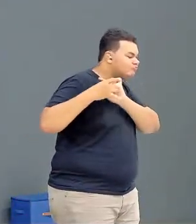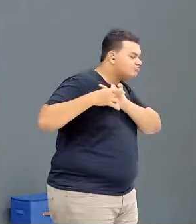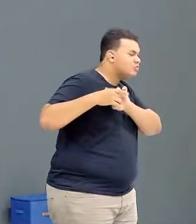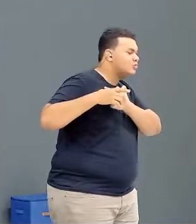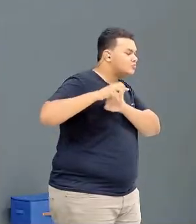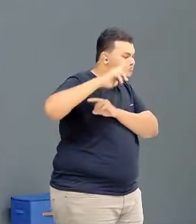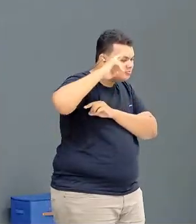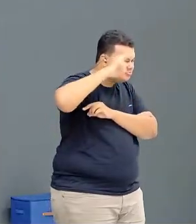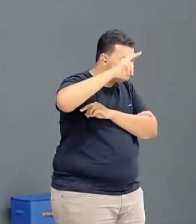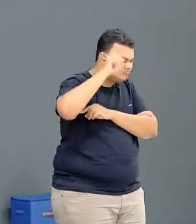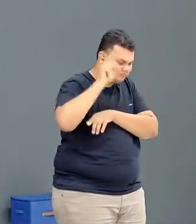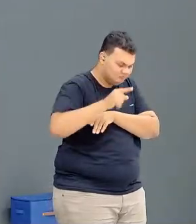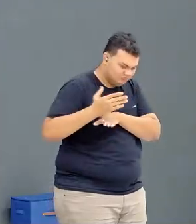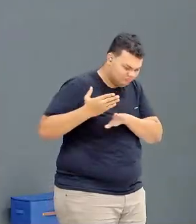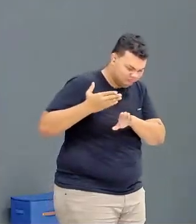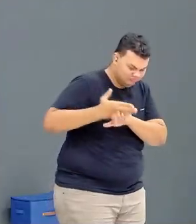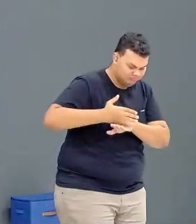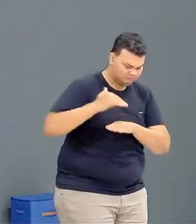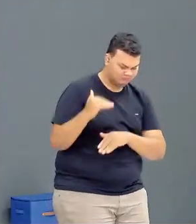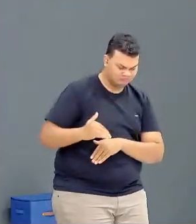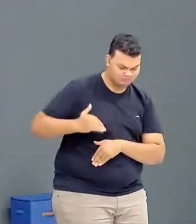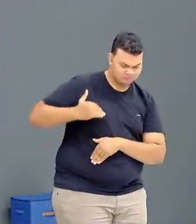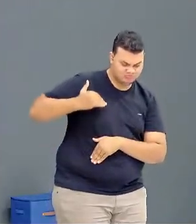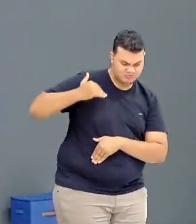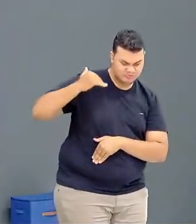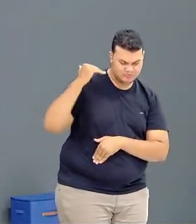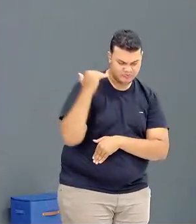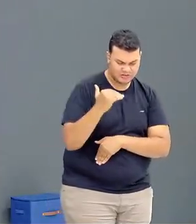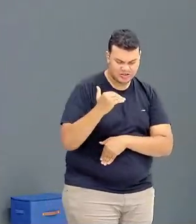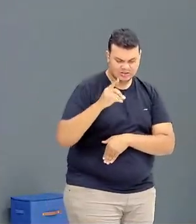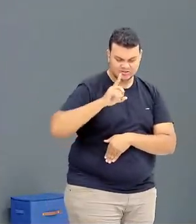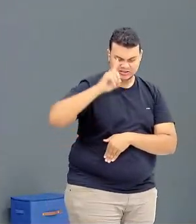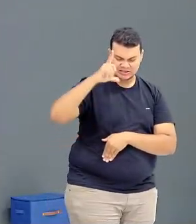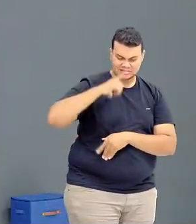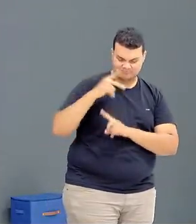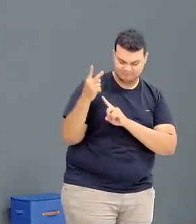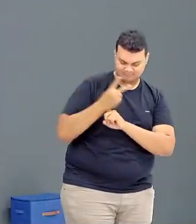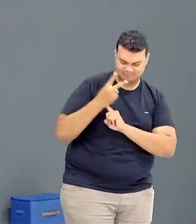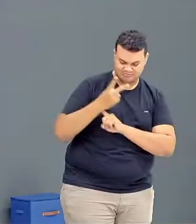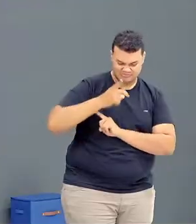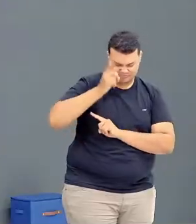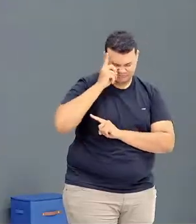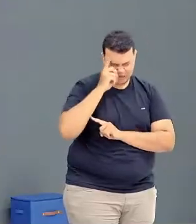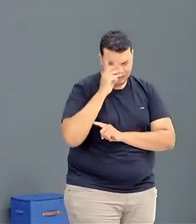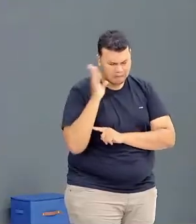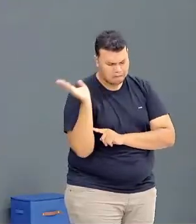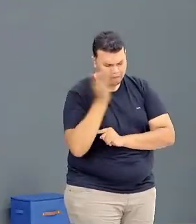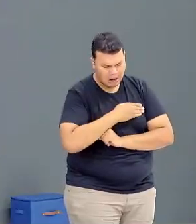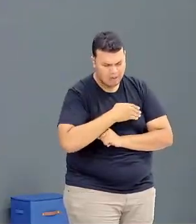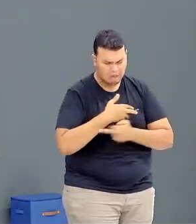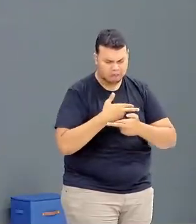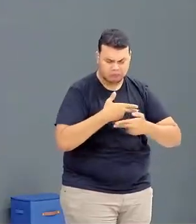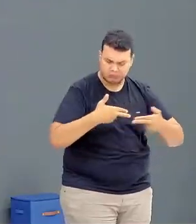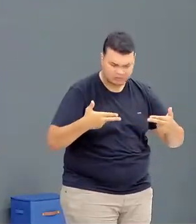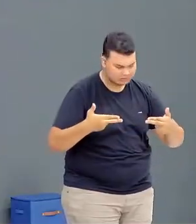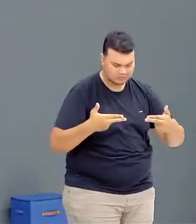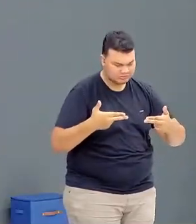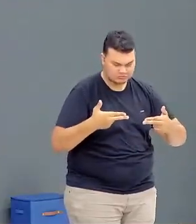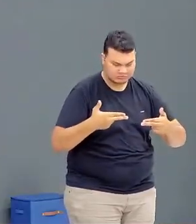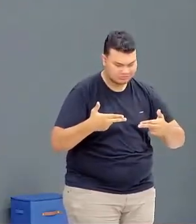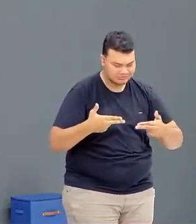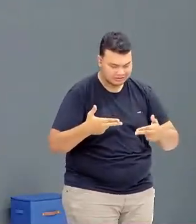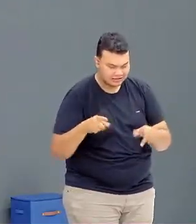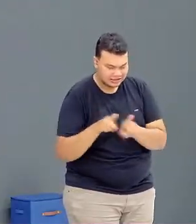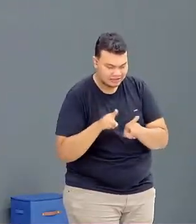é maior. Ele é o nosso protetor de dia e de noite, em todo o tempo. Nenhum mal pode nos suceder, nem